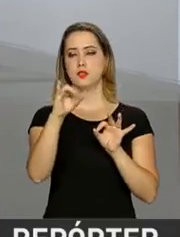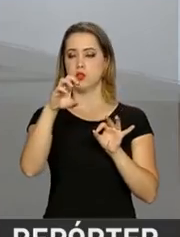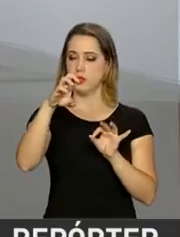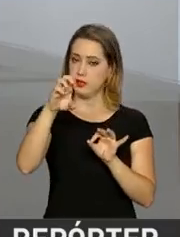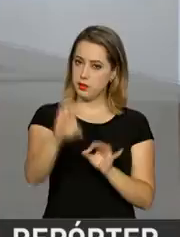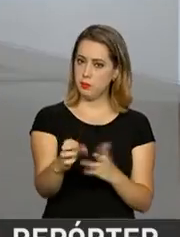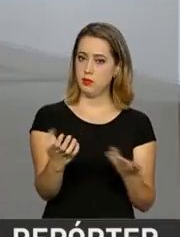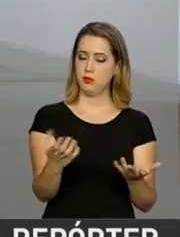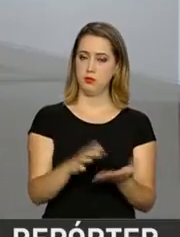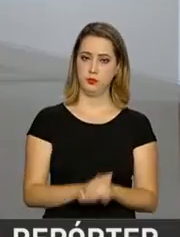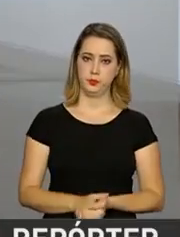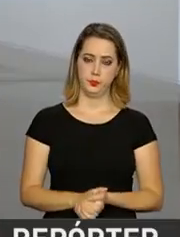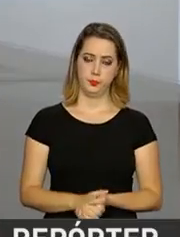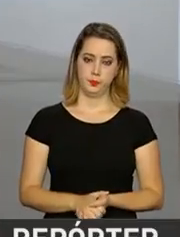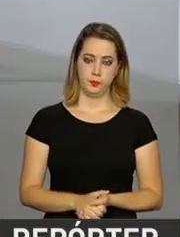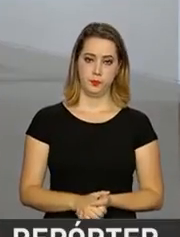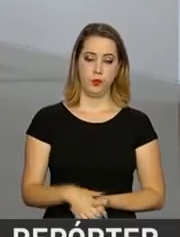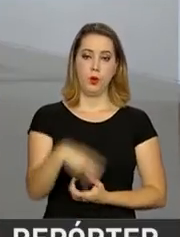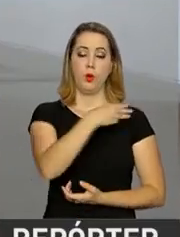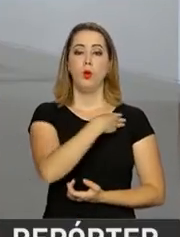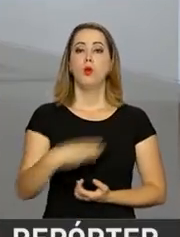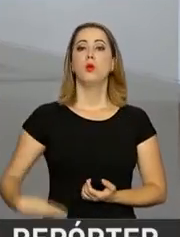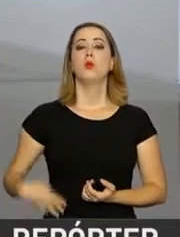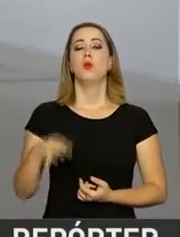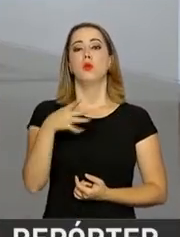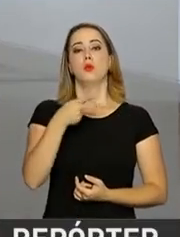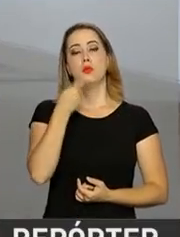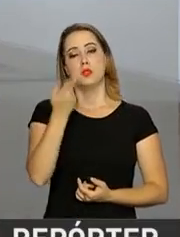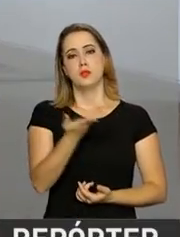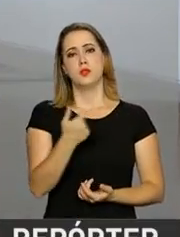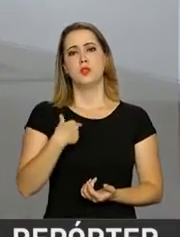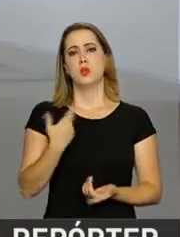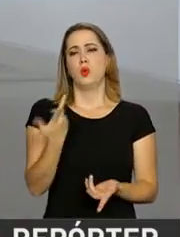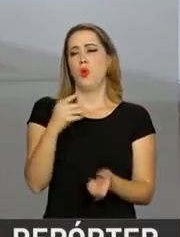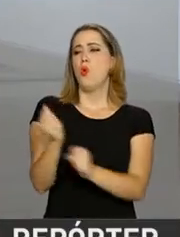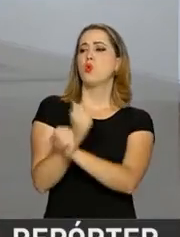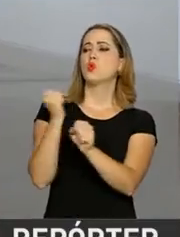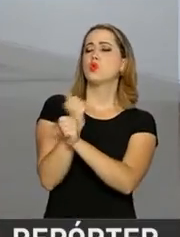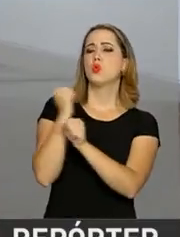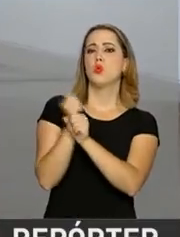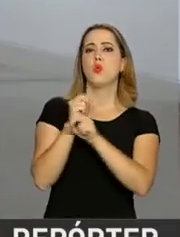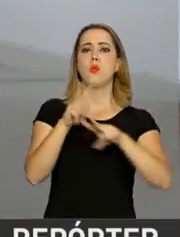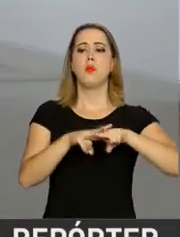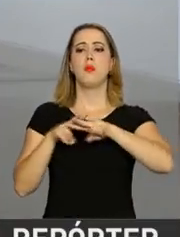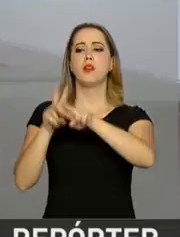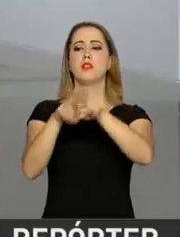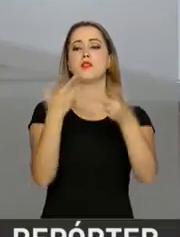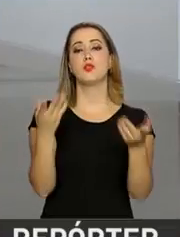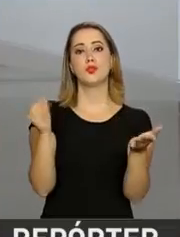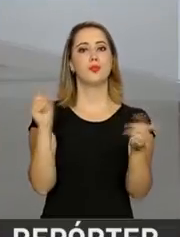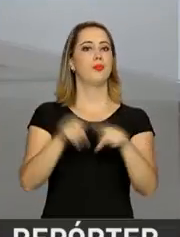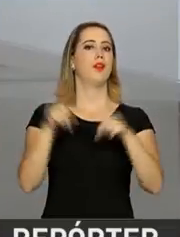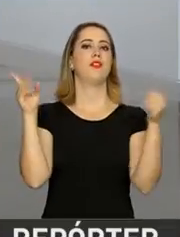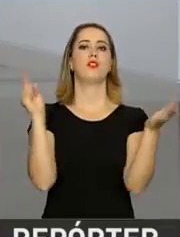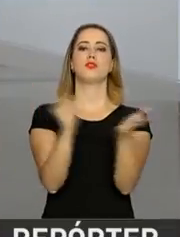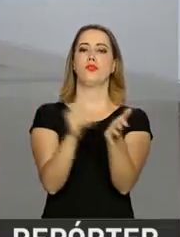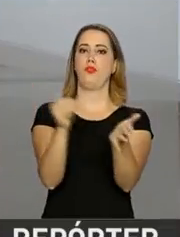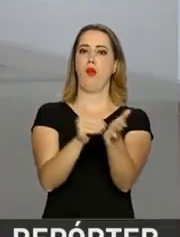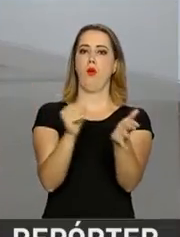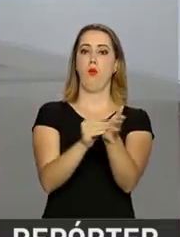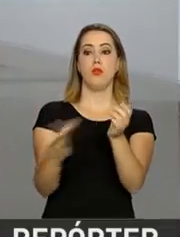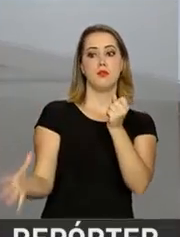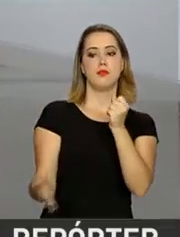o ministro disse que não adianta construir presídios se não se investir em segurança como raio-x scanner